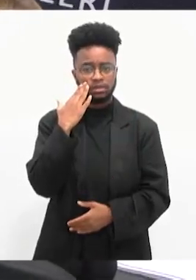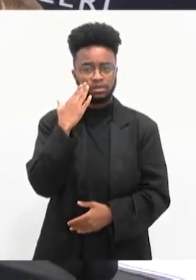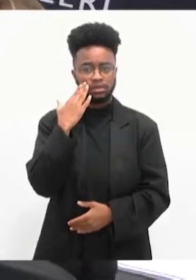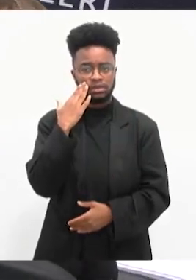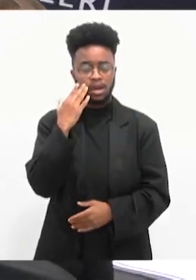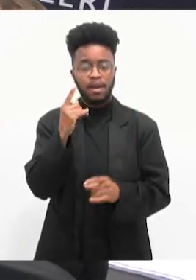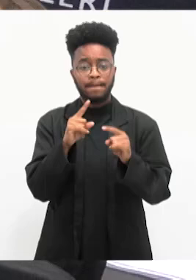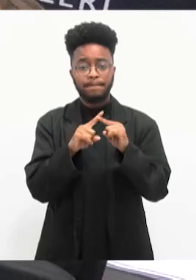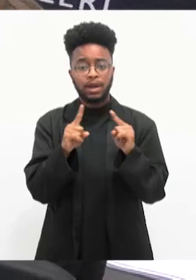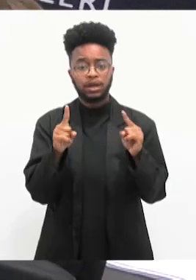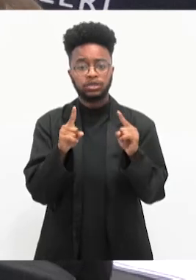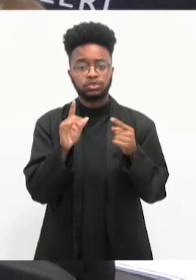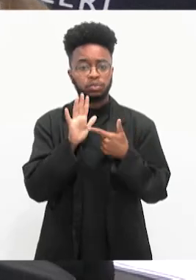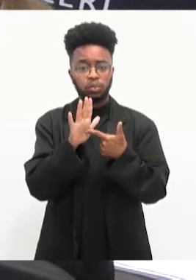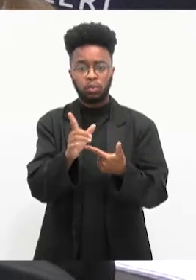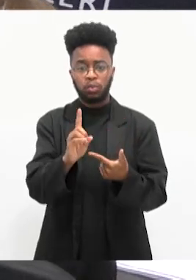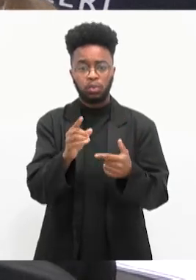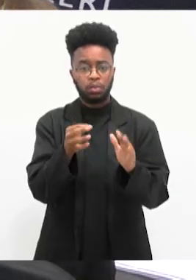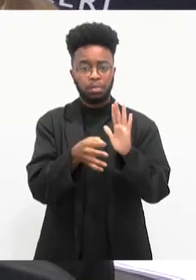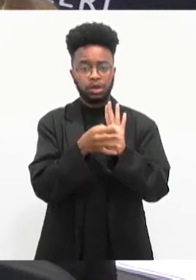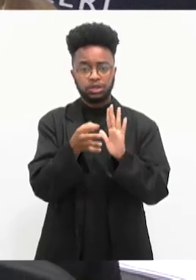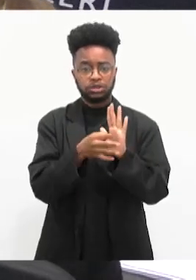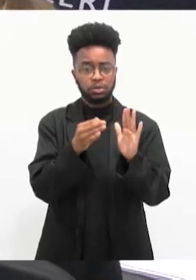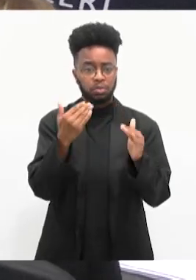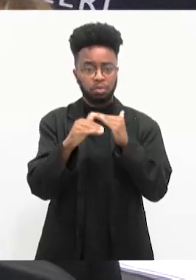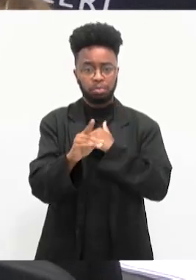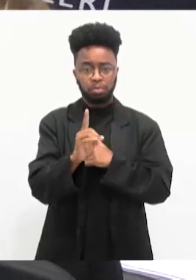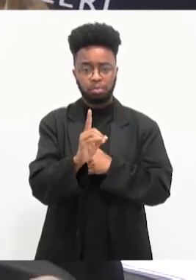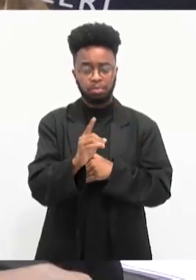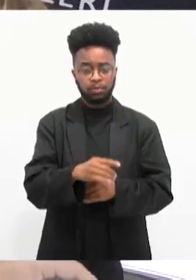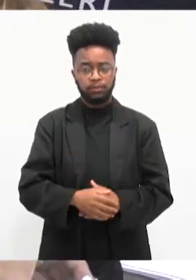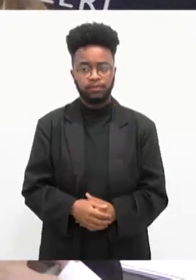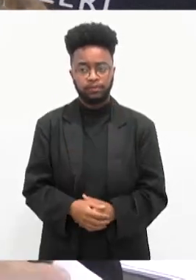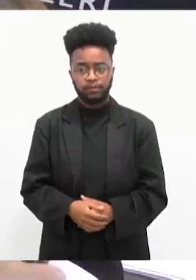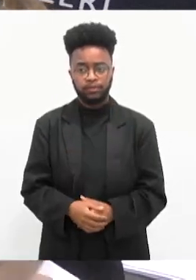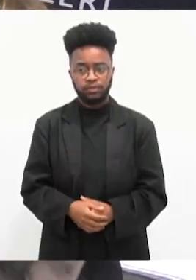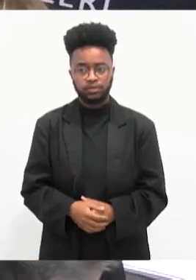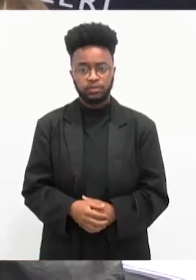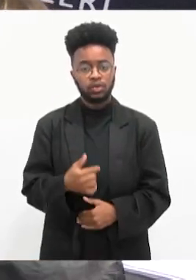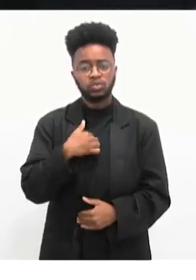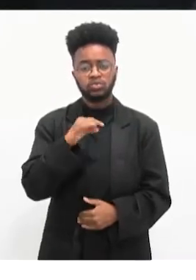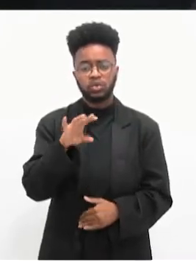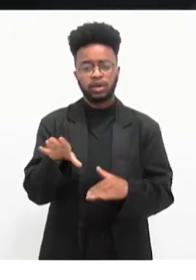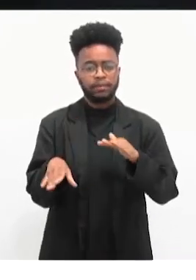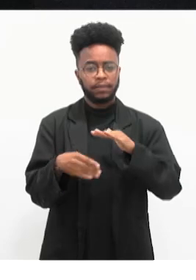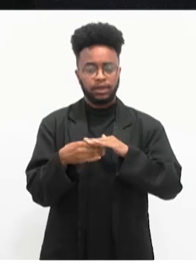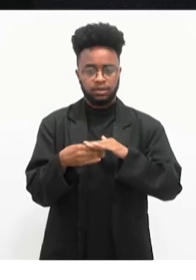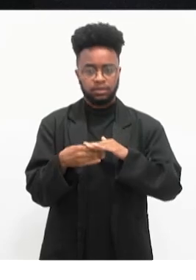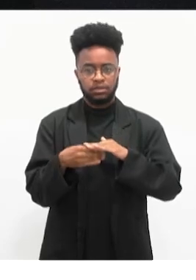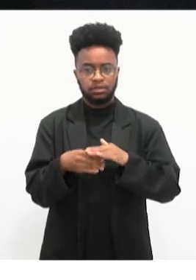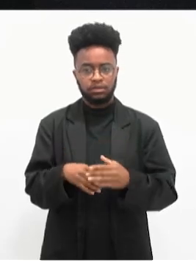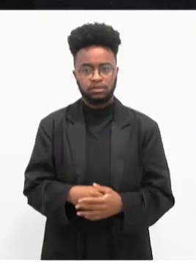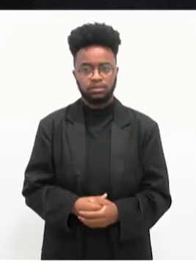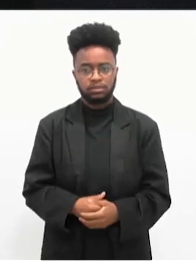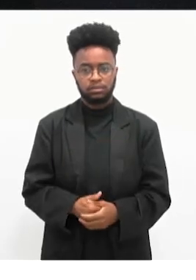mas não apresentou parecer divergente. Eu estou fazendo só uma emenda.